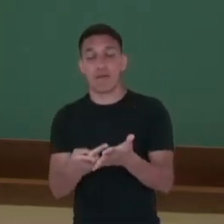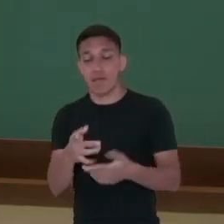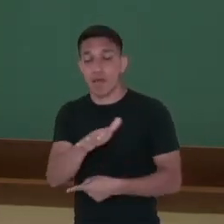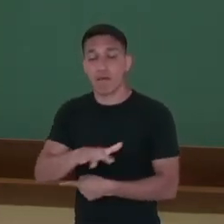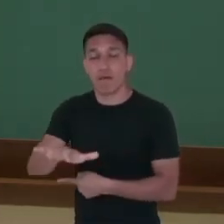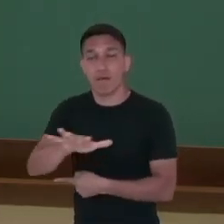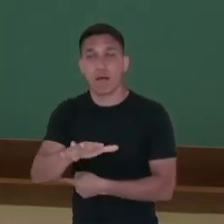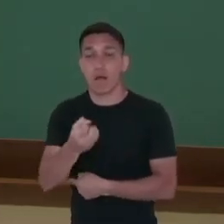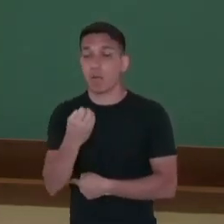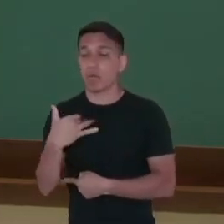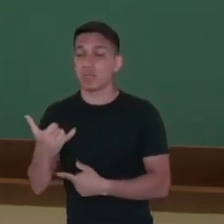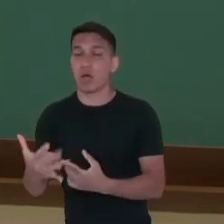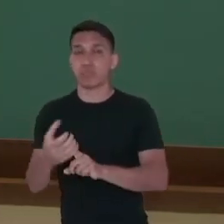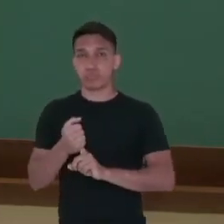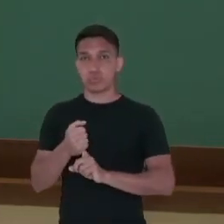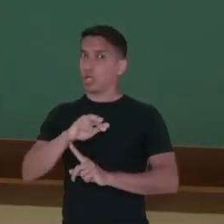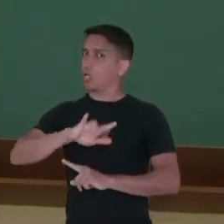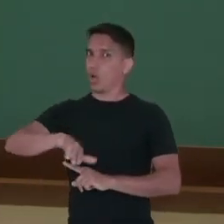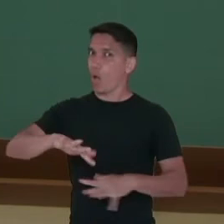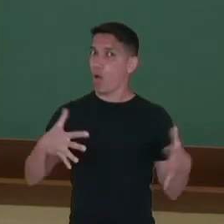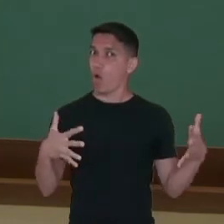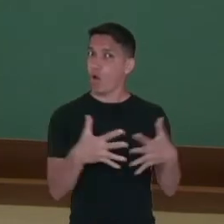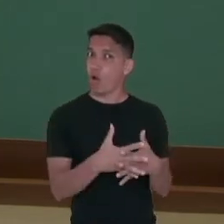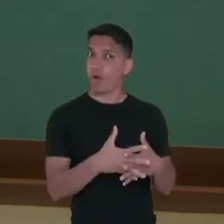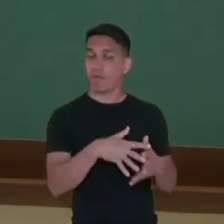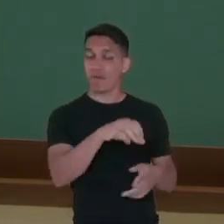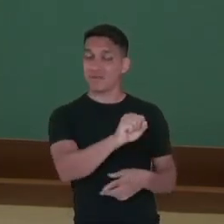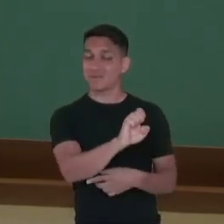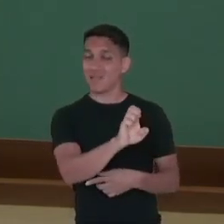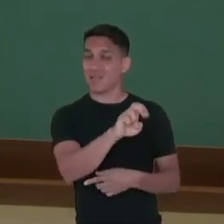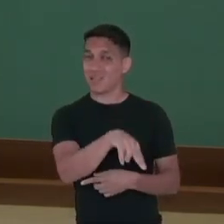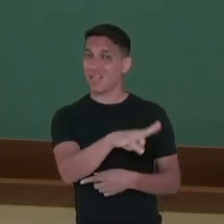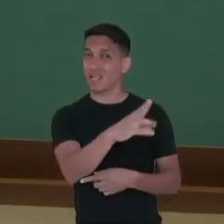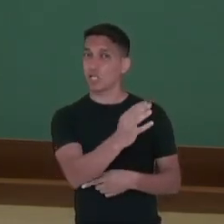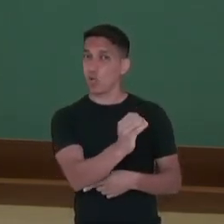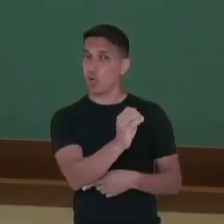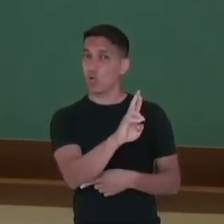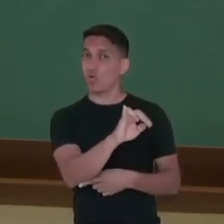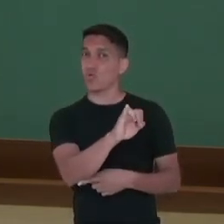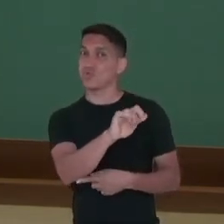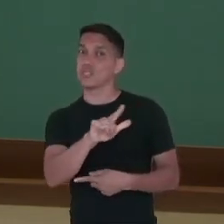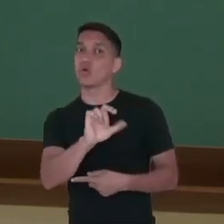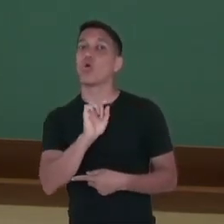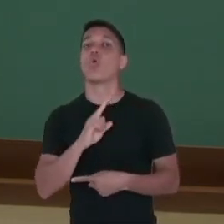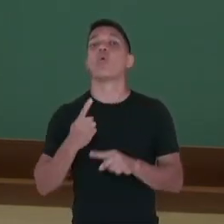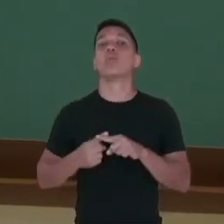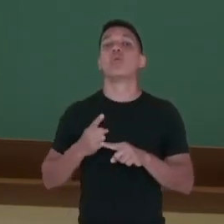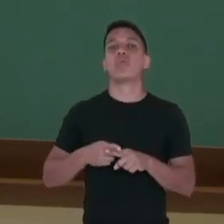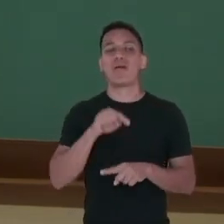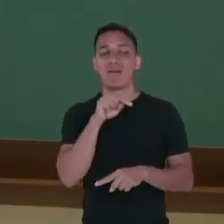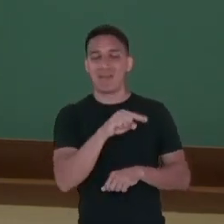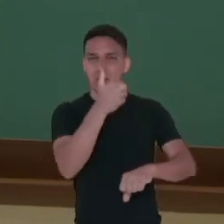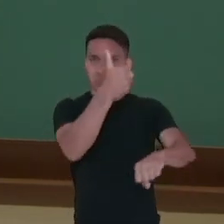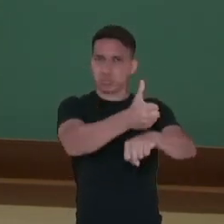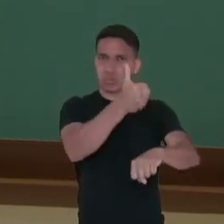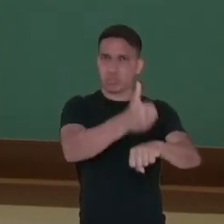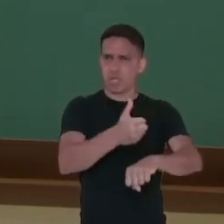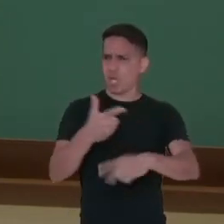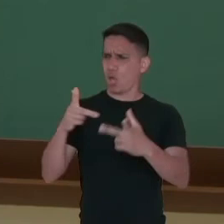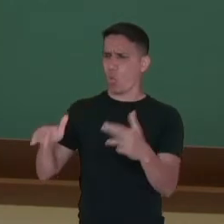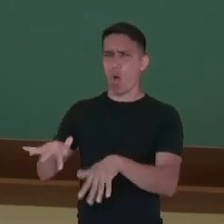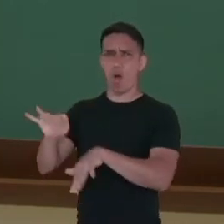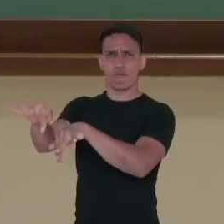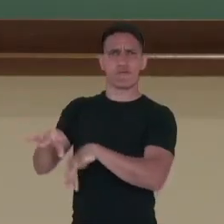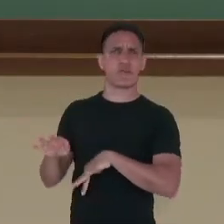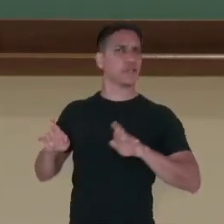Não confundam com senhorio, apesar que em alguns livros até trabalha, né, com essa ideia que o senhorio é como se fosse o feudo, ou